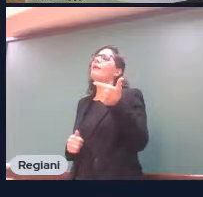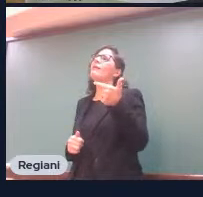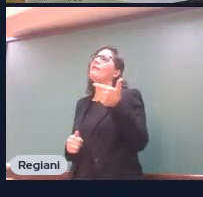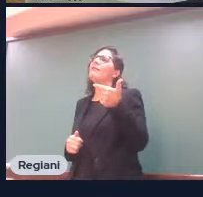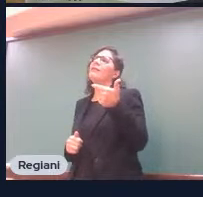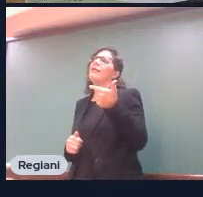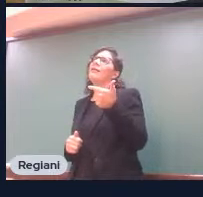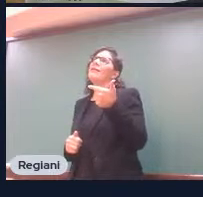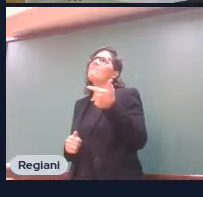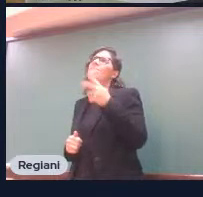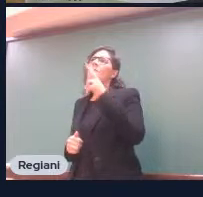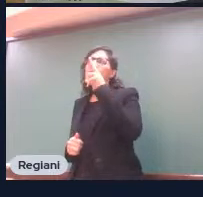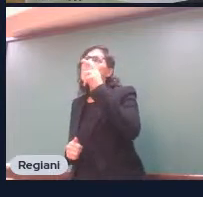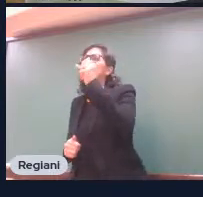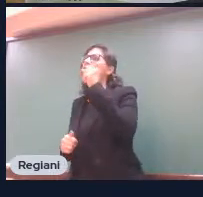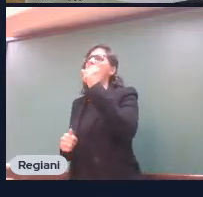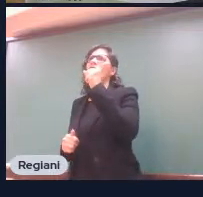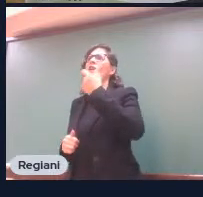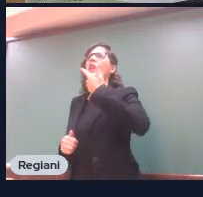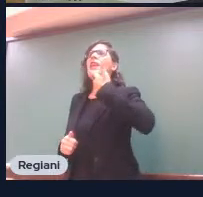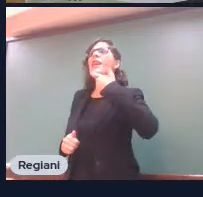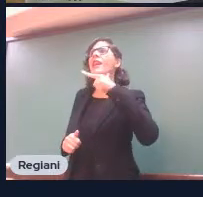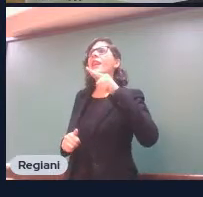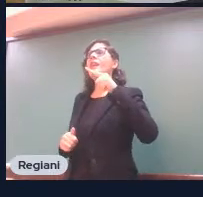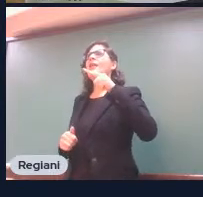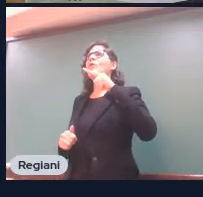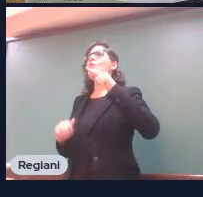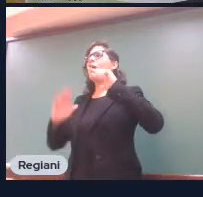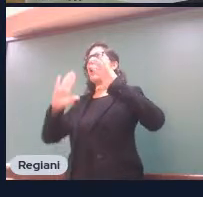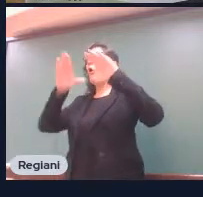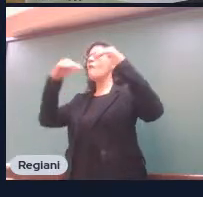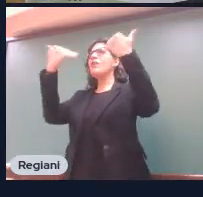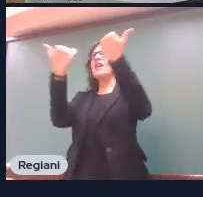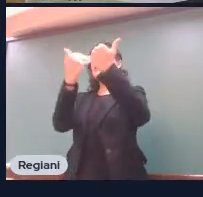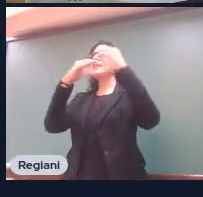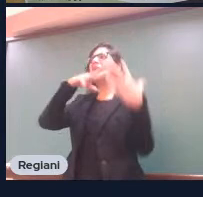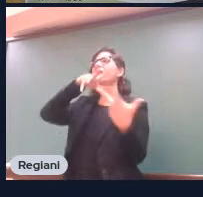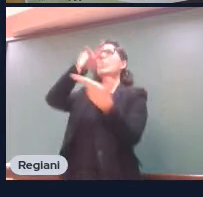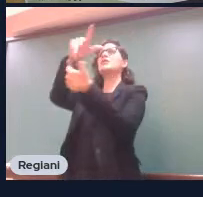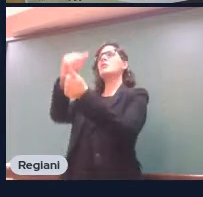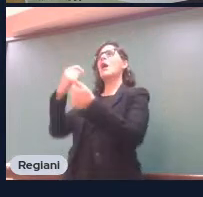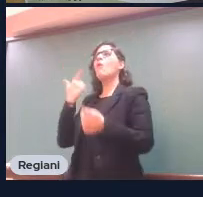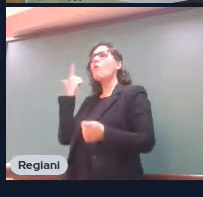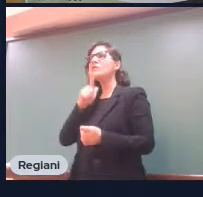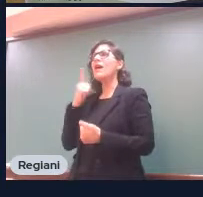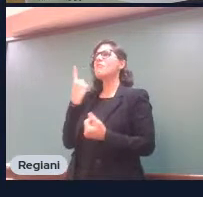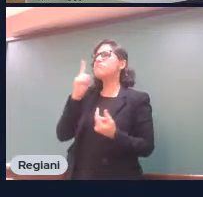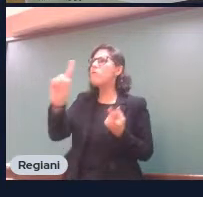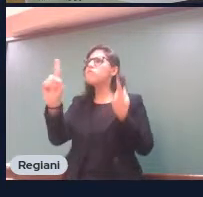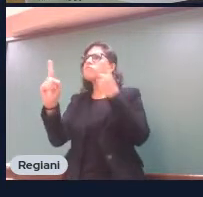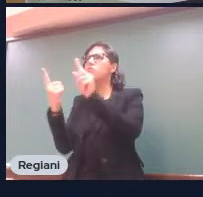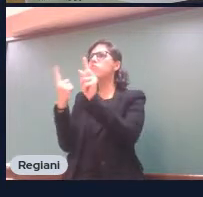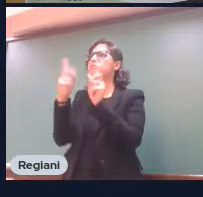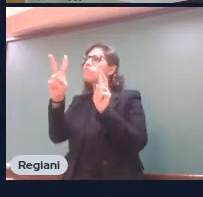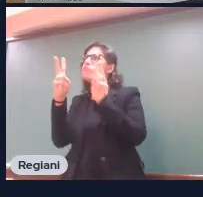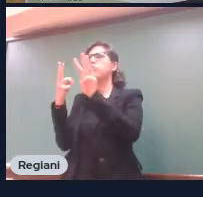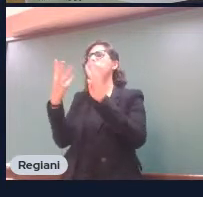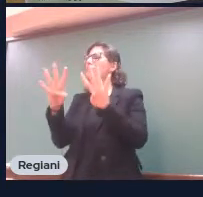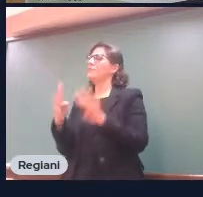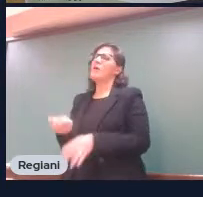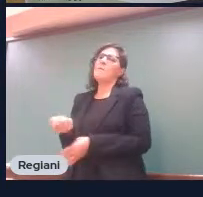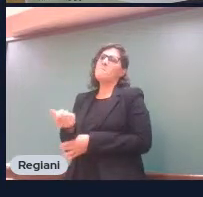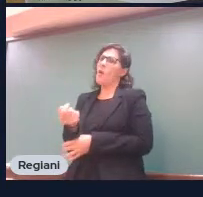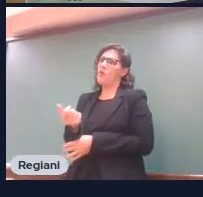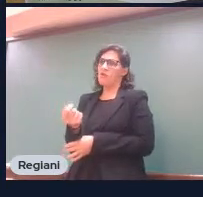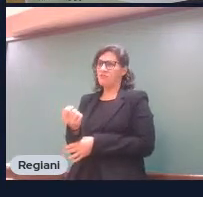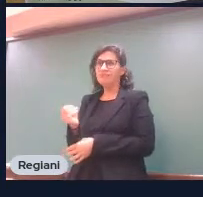representatividade significativa nas conferências internacionais. Realmente, na EURALEX, nós não